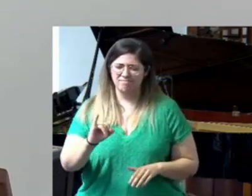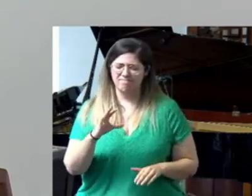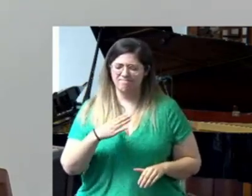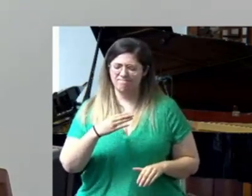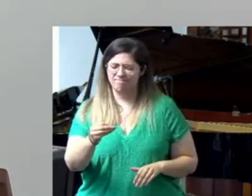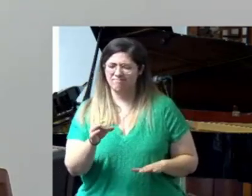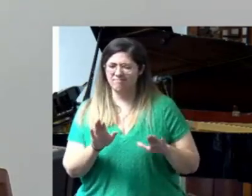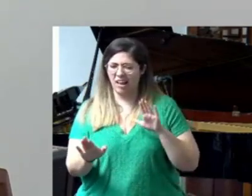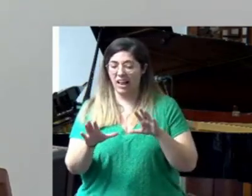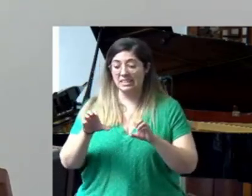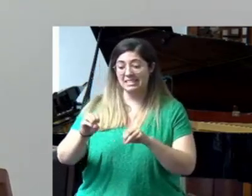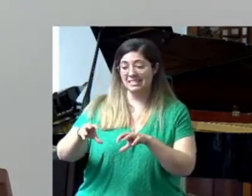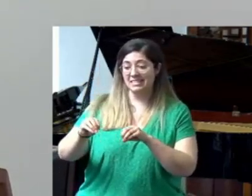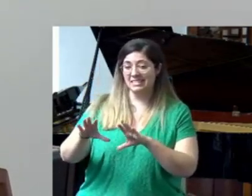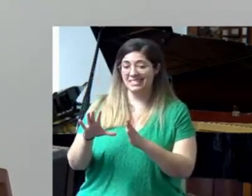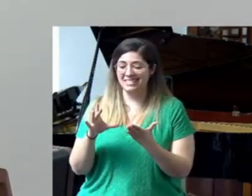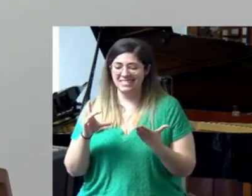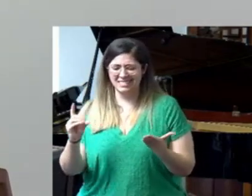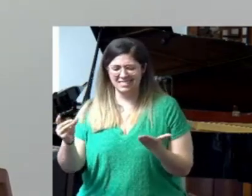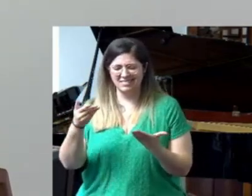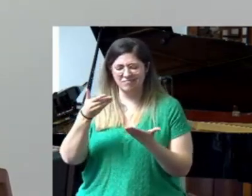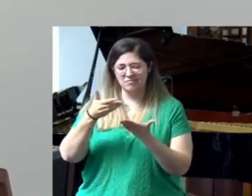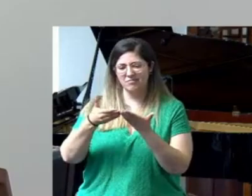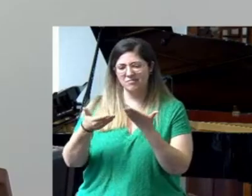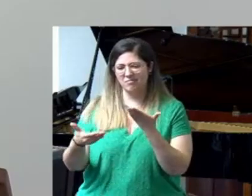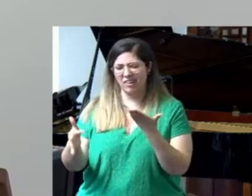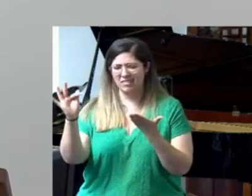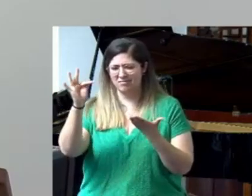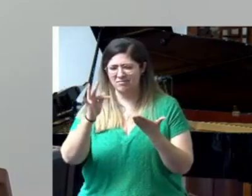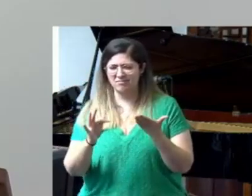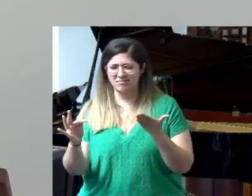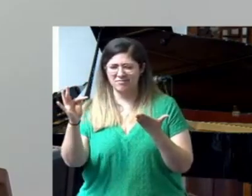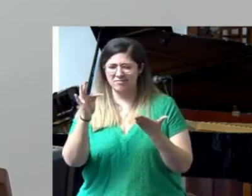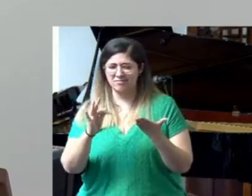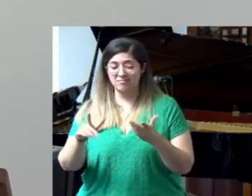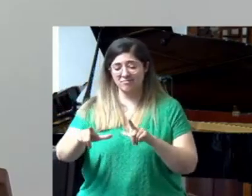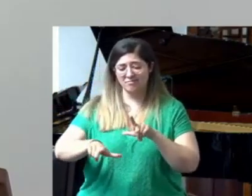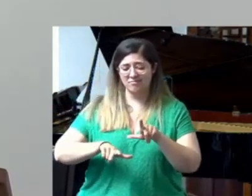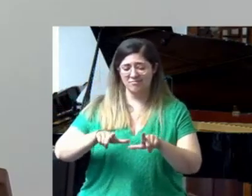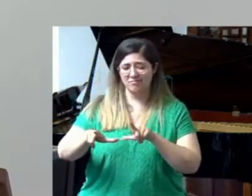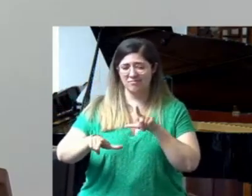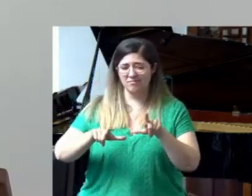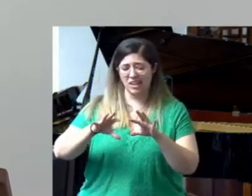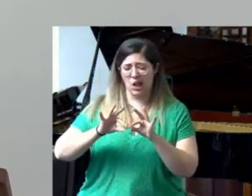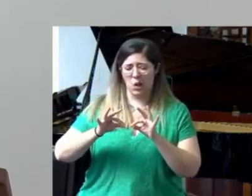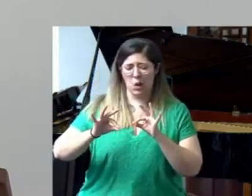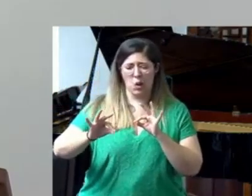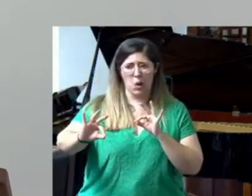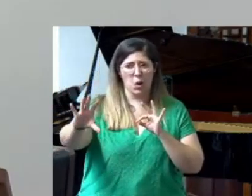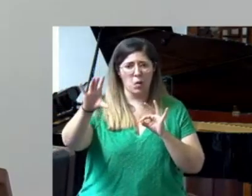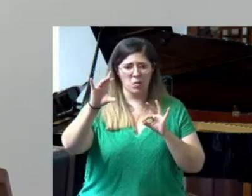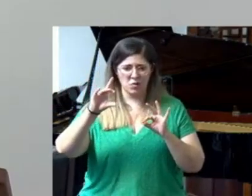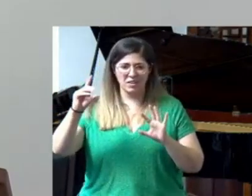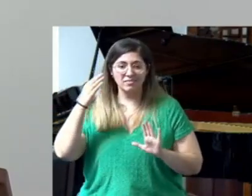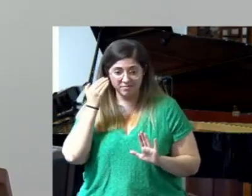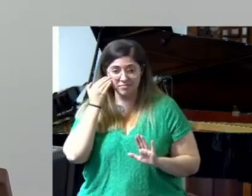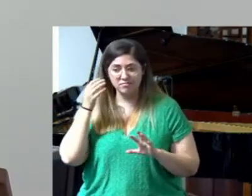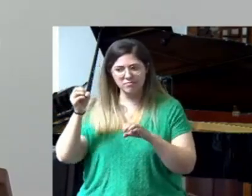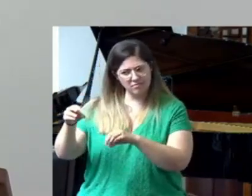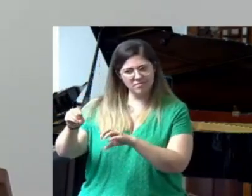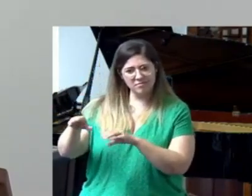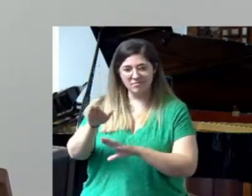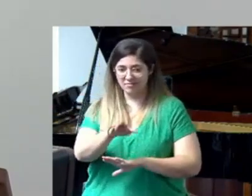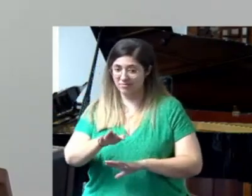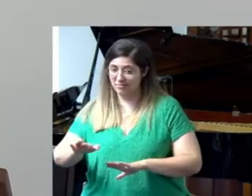de casa, são presas fáceis na universidade, nos empregos. Então o bem precisa ser feito dentro de casa, começar com